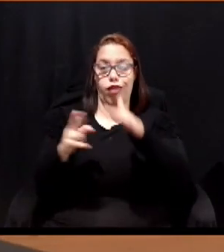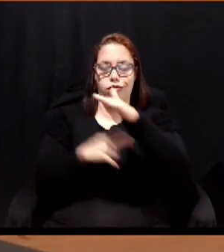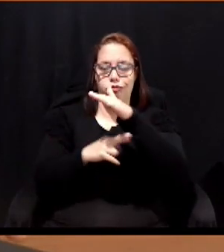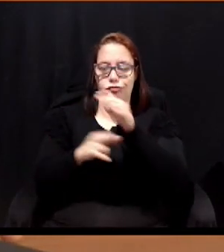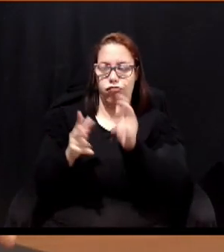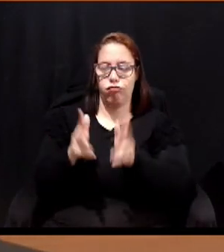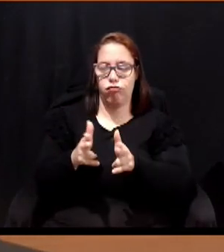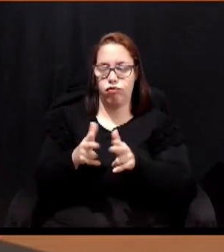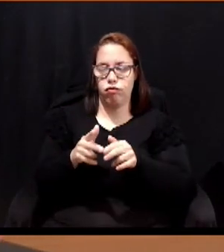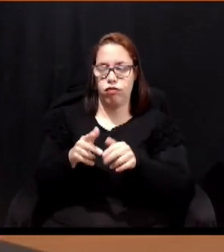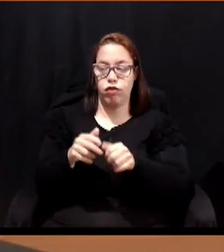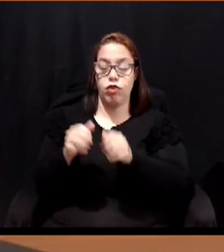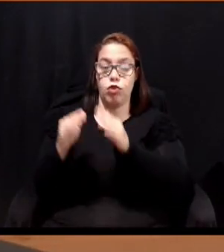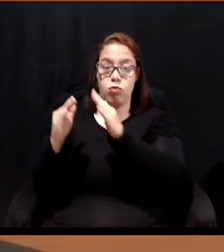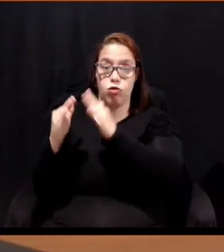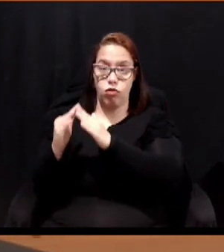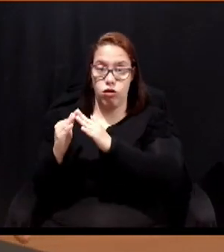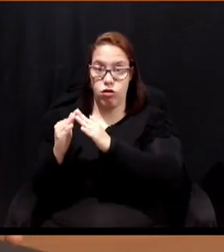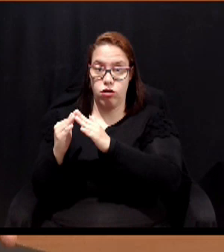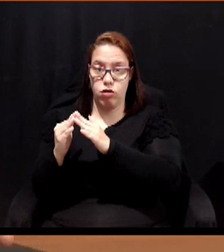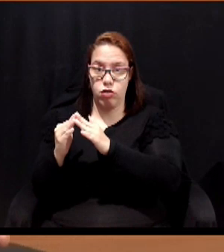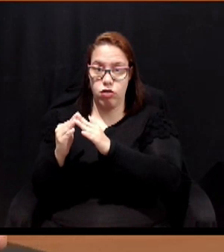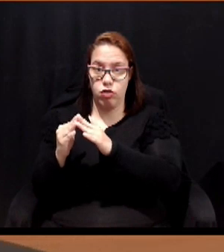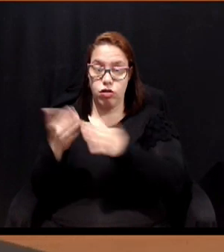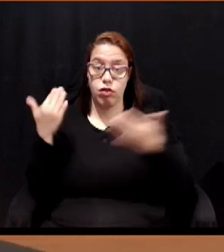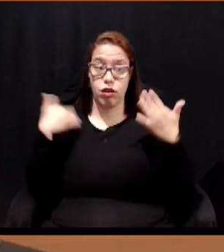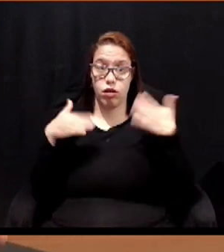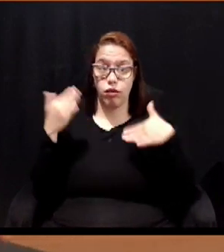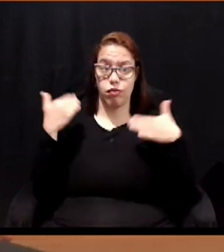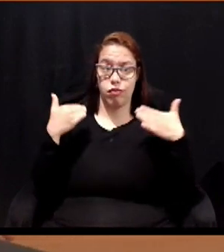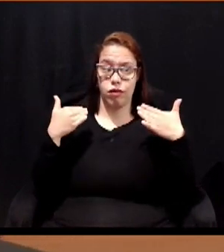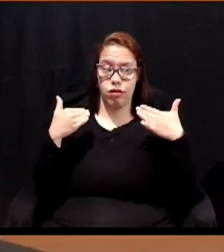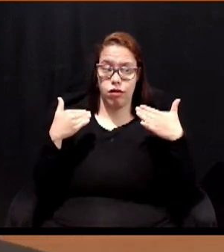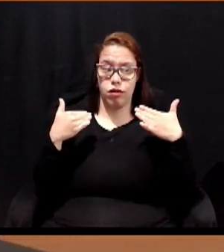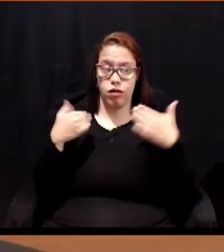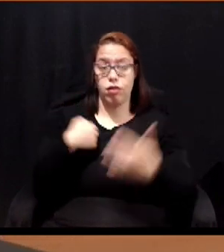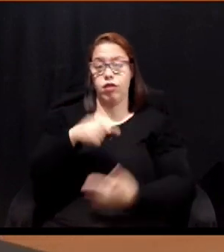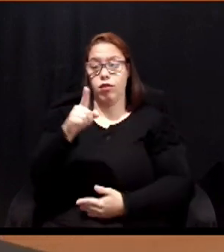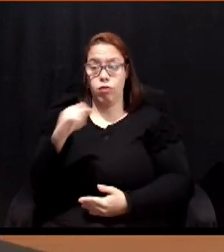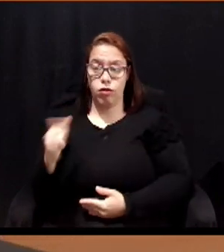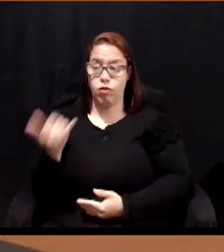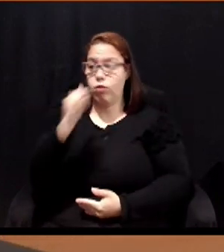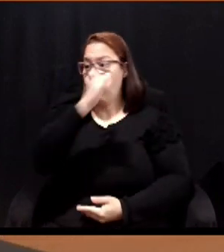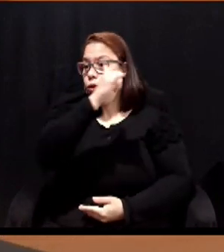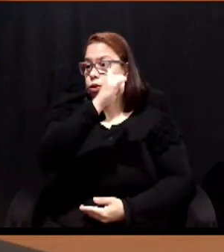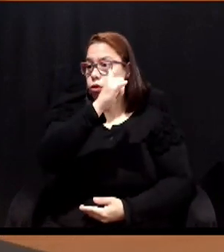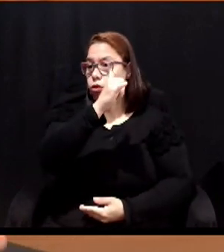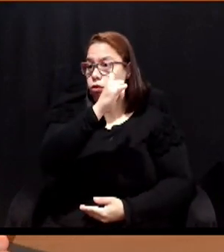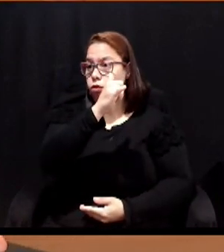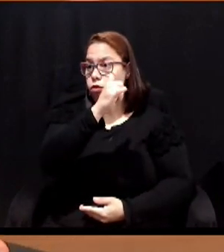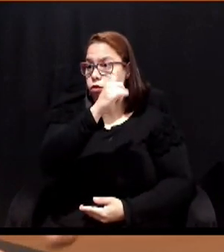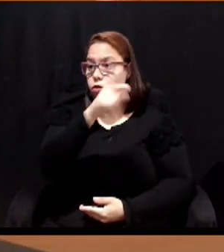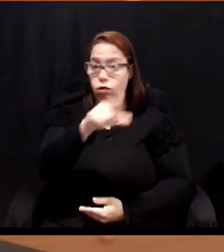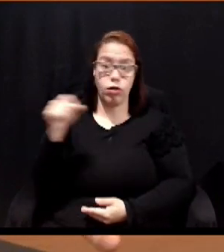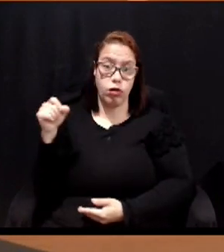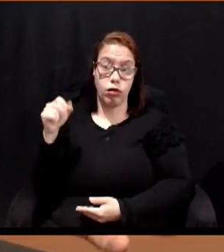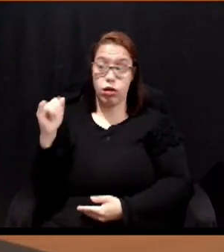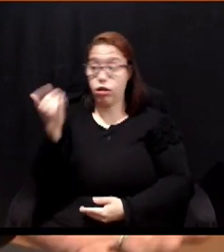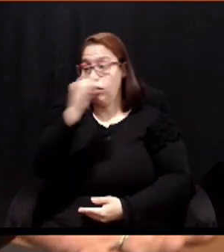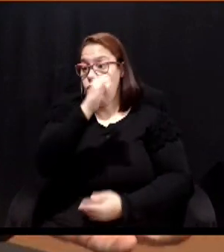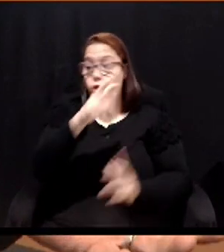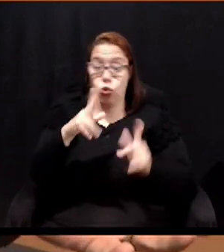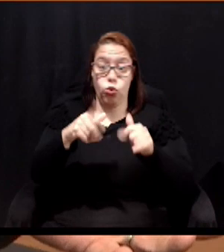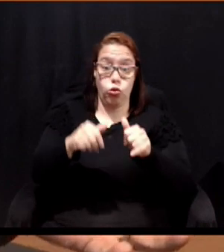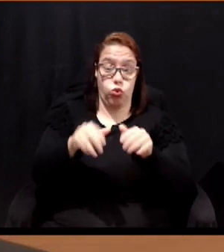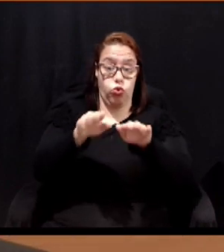Morador, quem está de passagem, quem está indo para o aeroporto, quem está saindo do aeroporto, todo mundo na